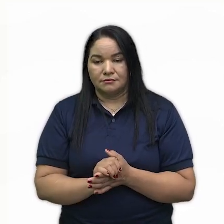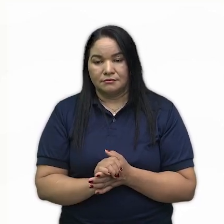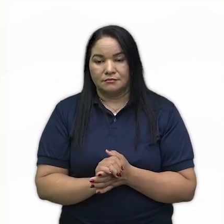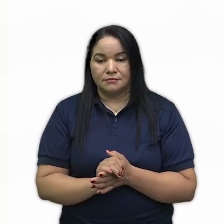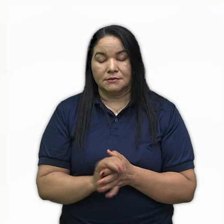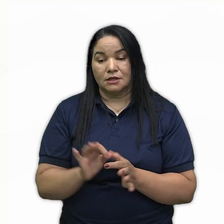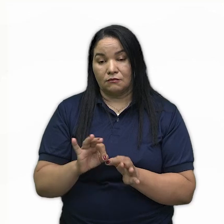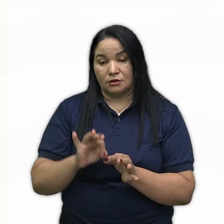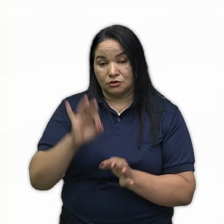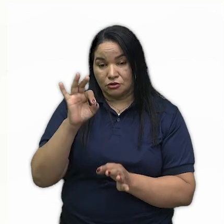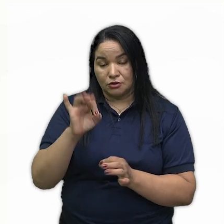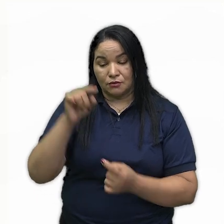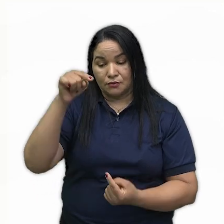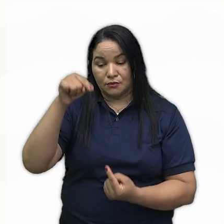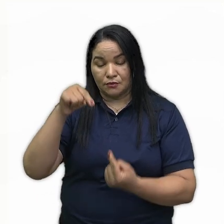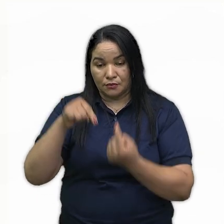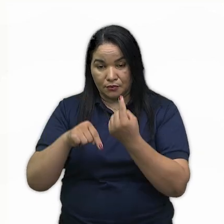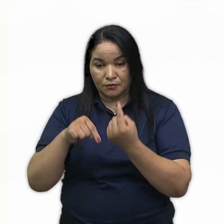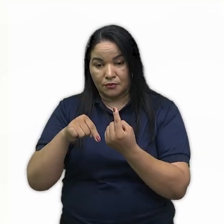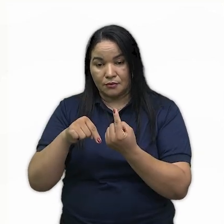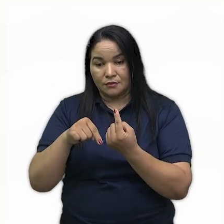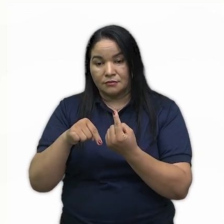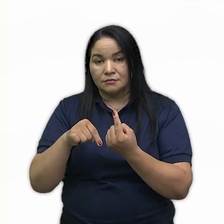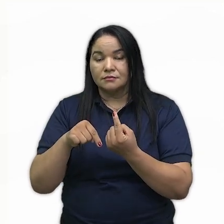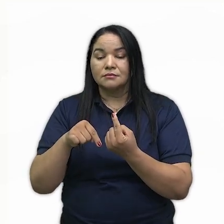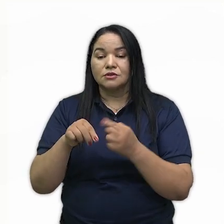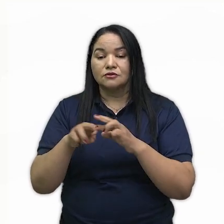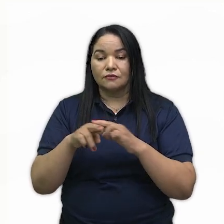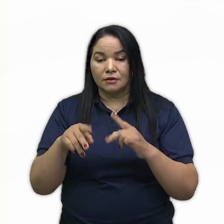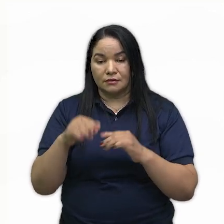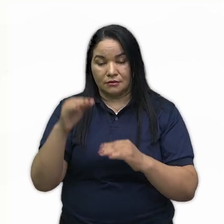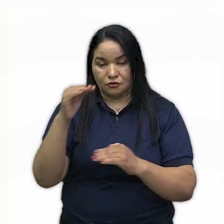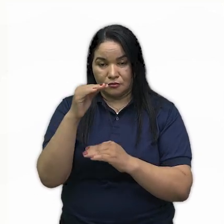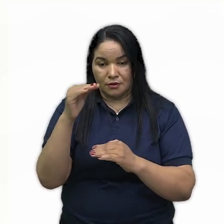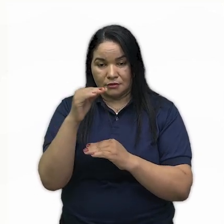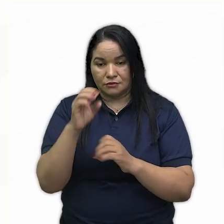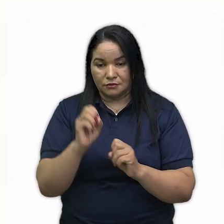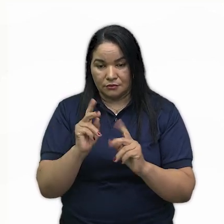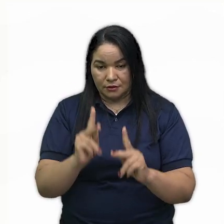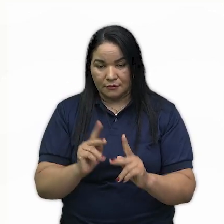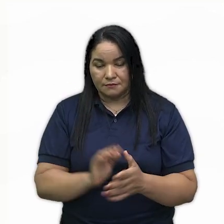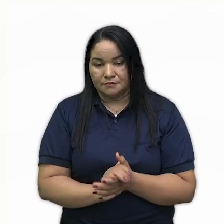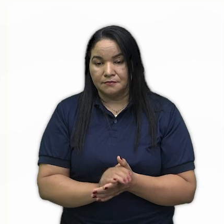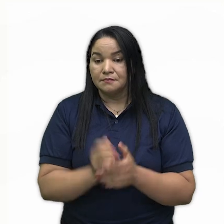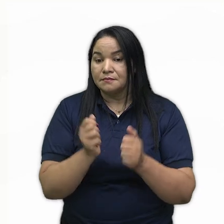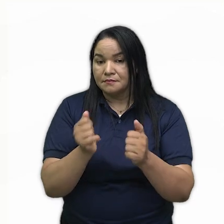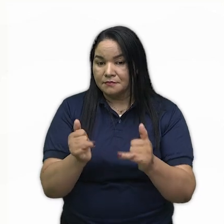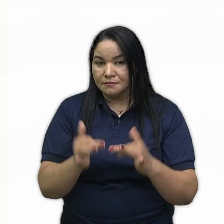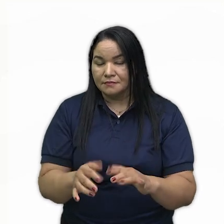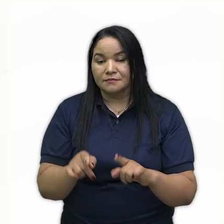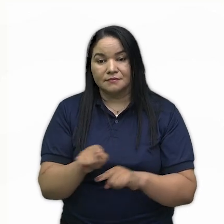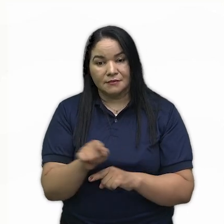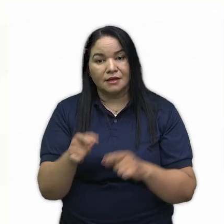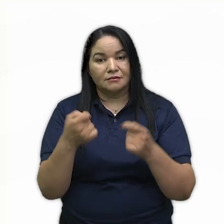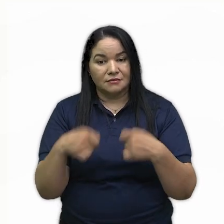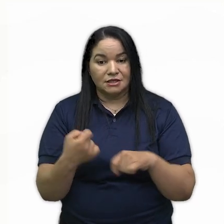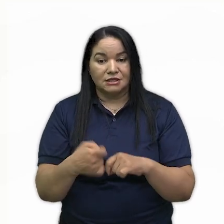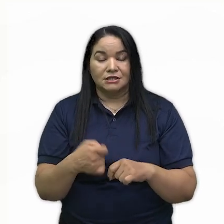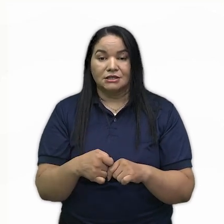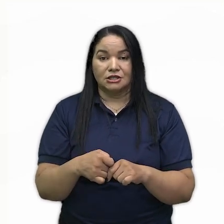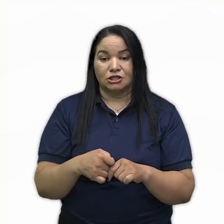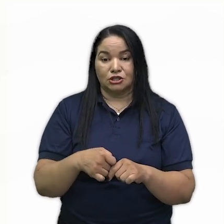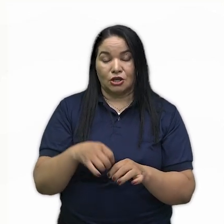distância perpendicular entre as suas bases, tudo bem? Então, como expliquei, você vai ter que descer ali uma